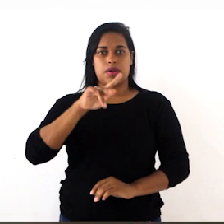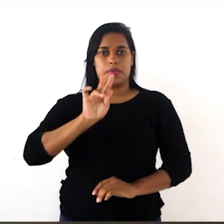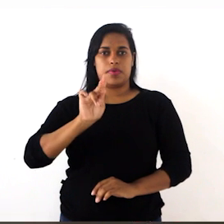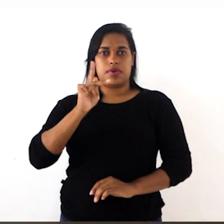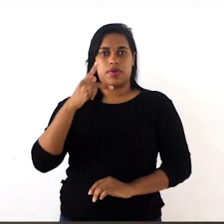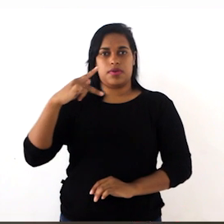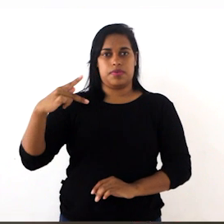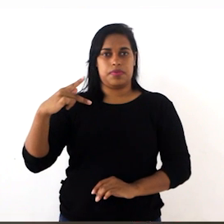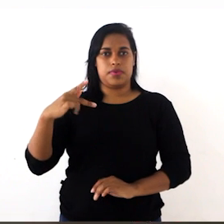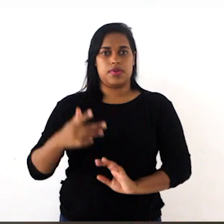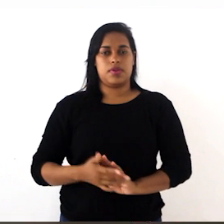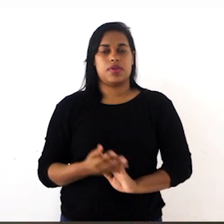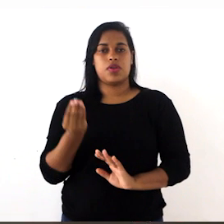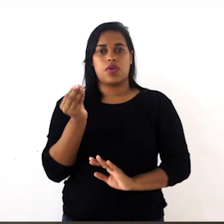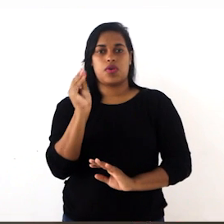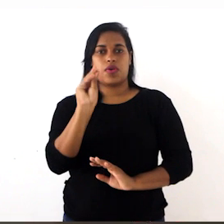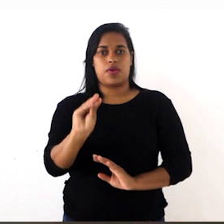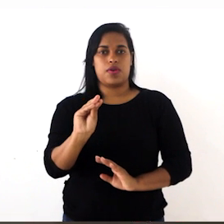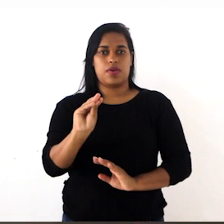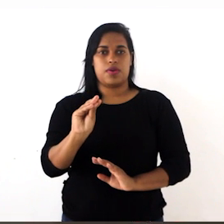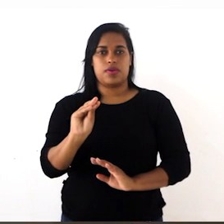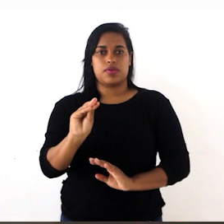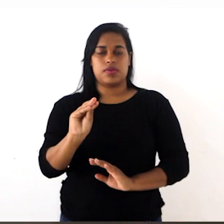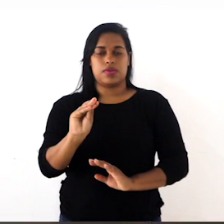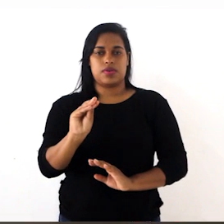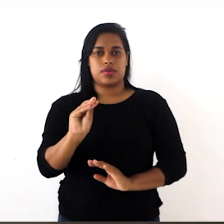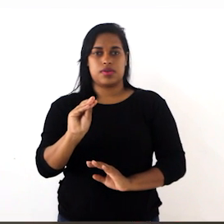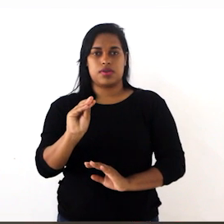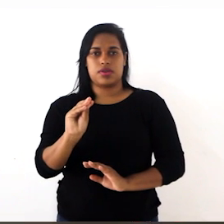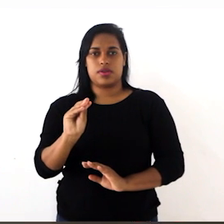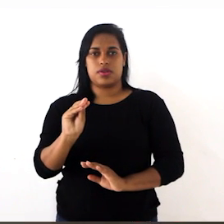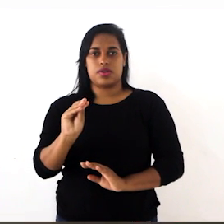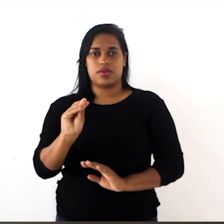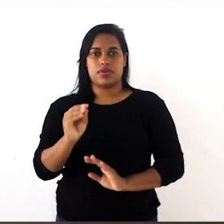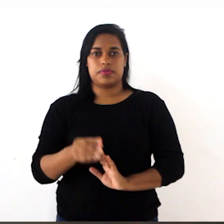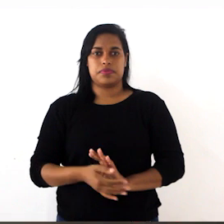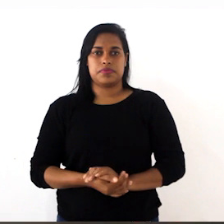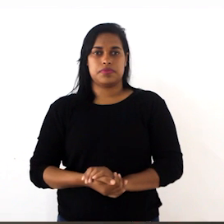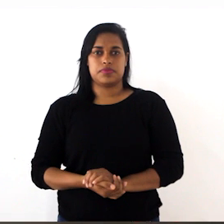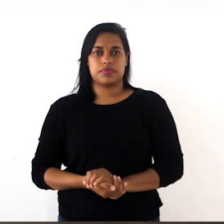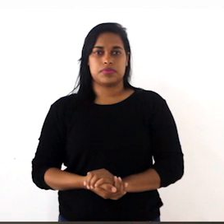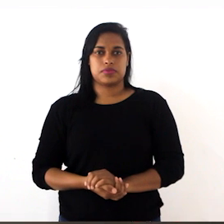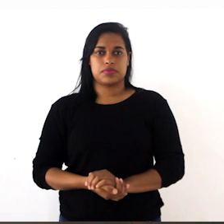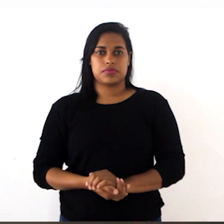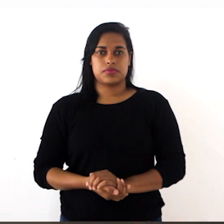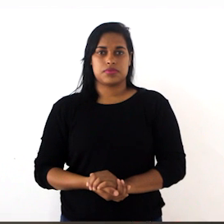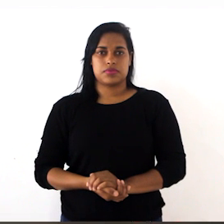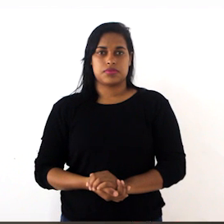PHP. Vamos colocar o nome dele.